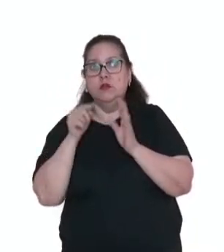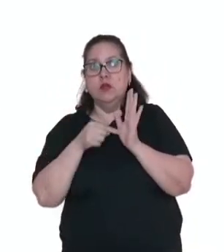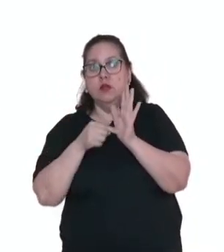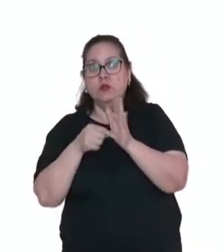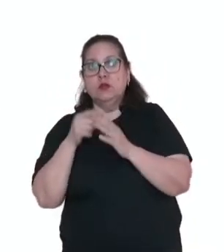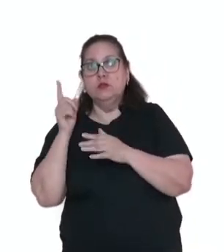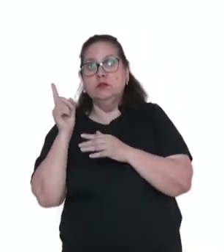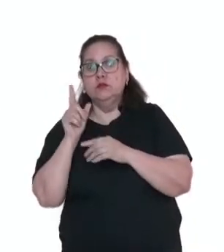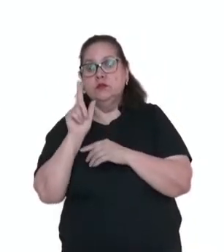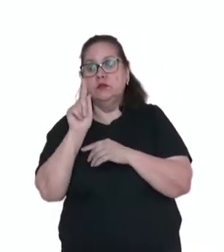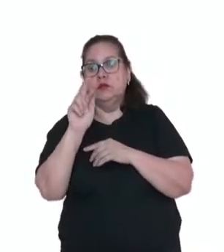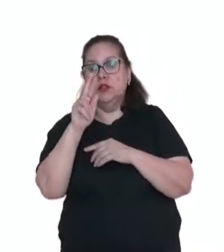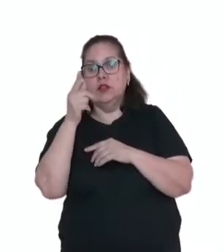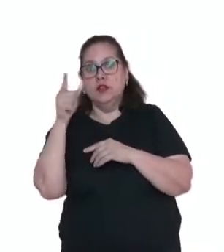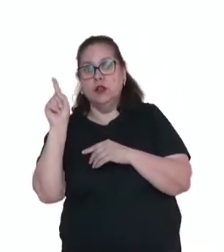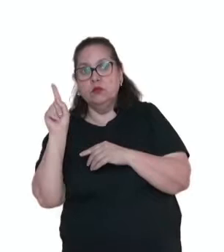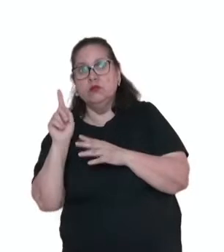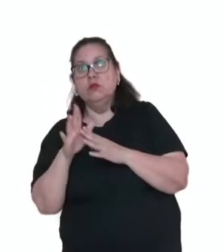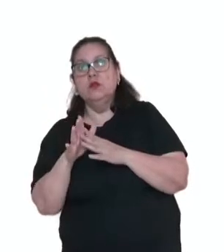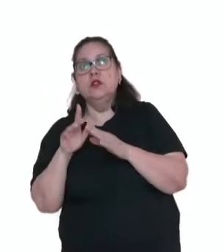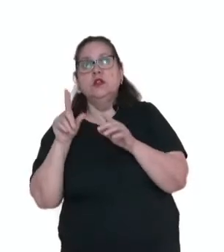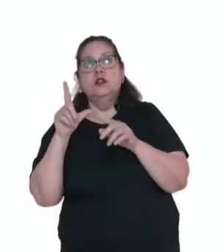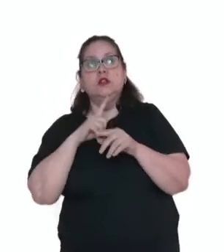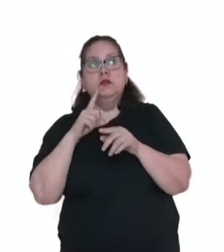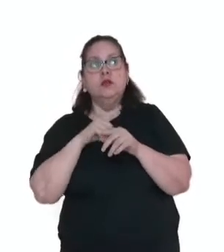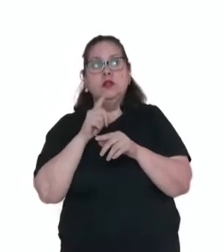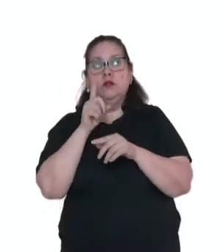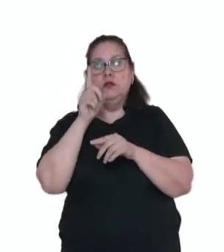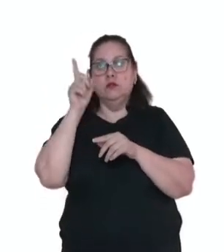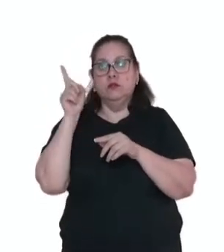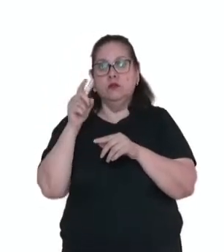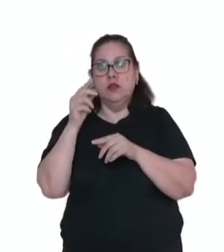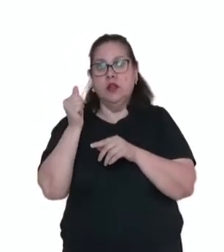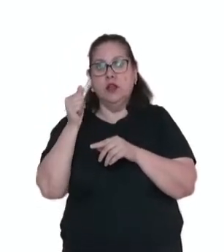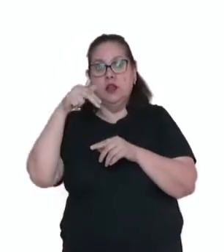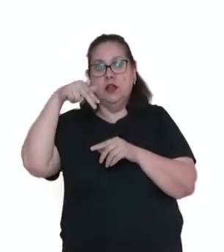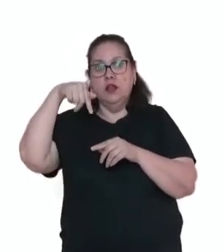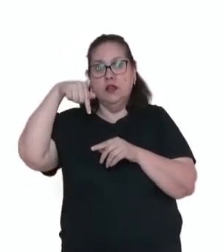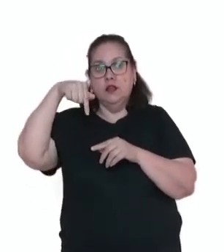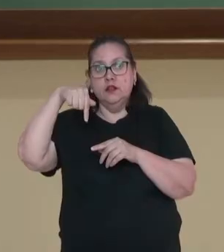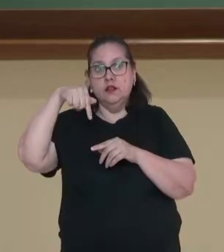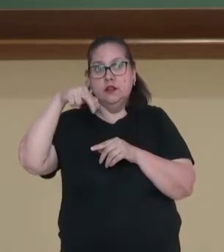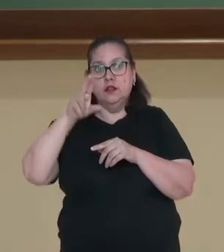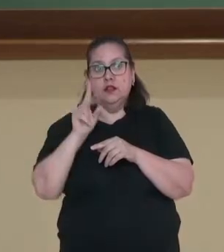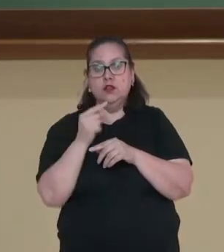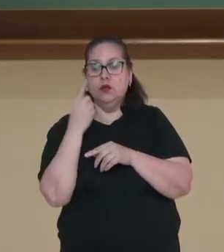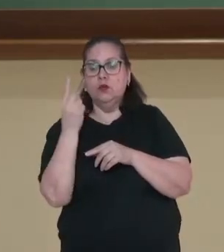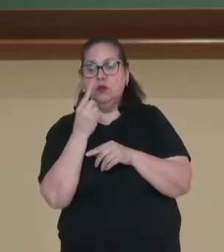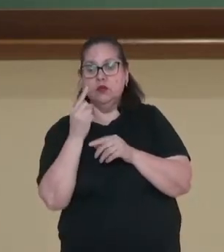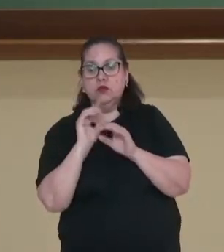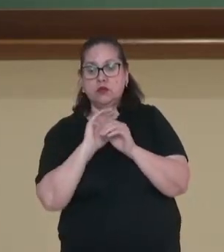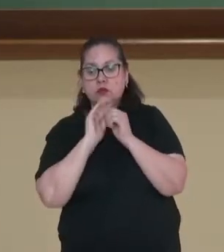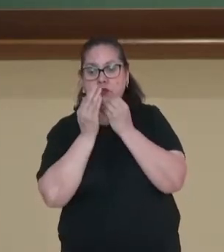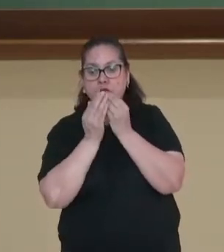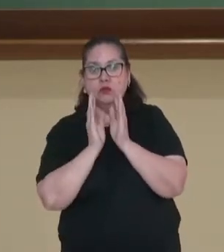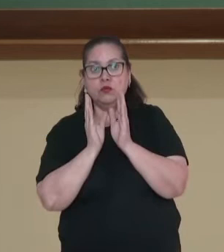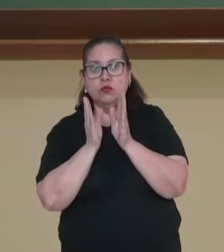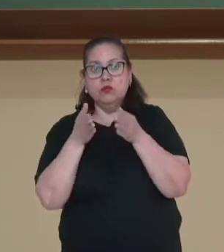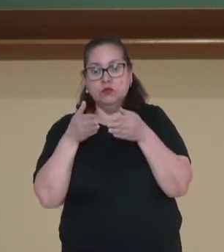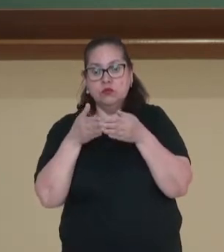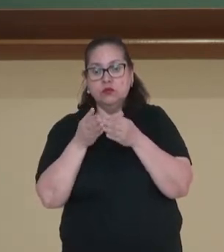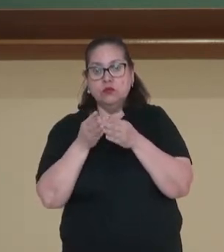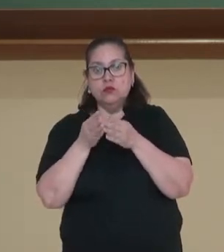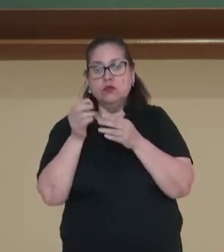errado, esse aqui é o grão, tá? Temos o aquênio também, que é aquele com semente única, né, unida à parede do fruto. Por exemplo, esse aqui,